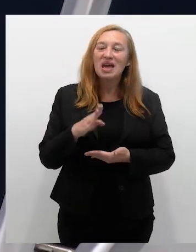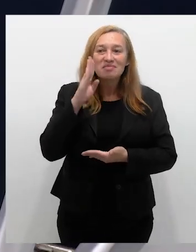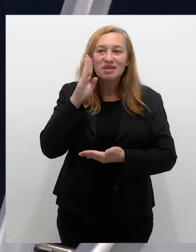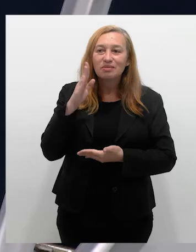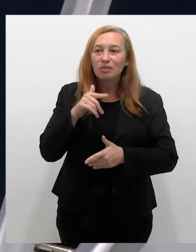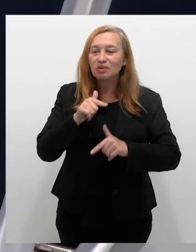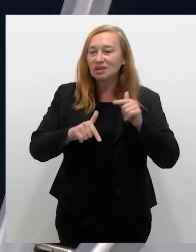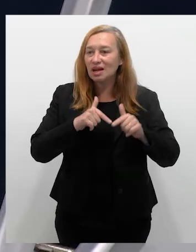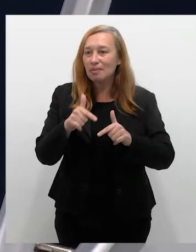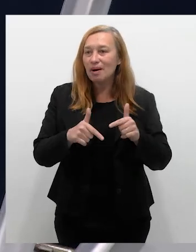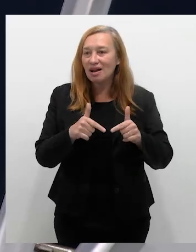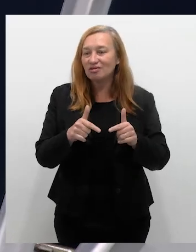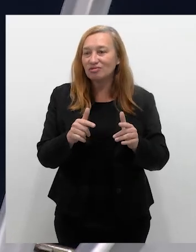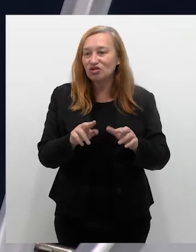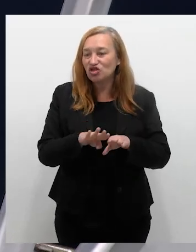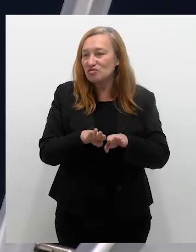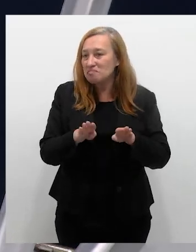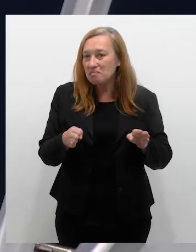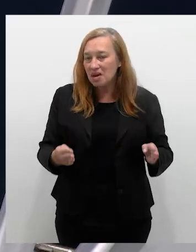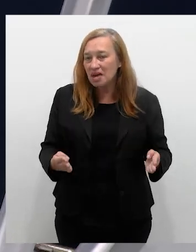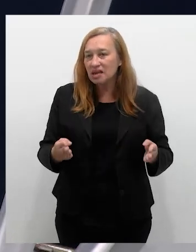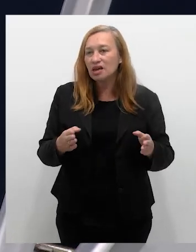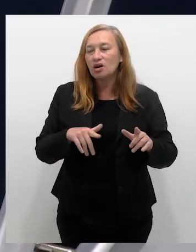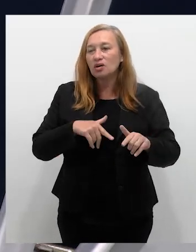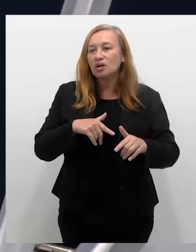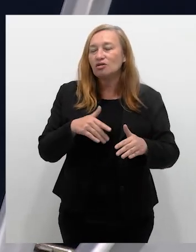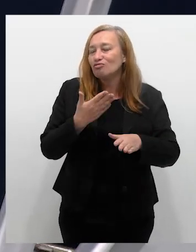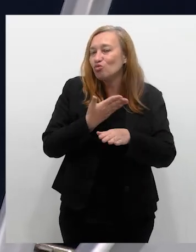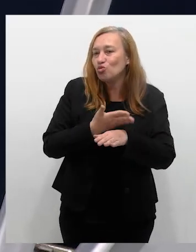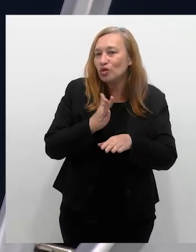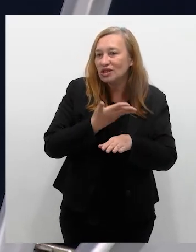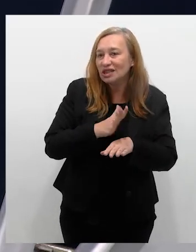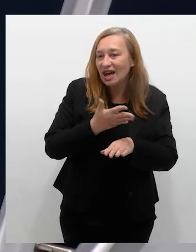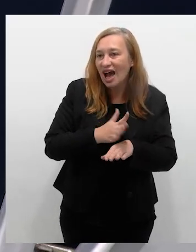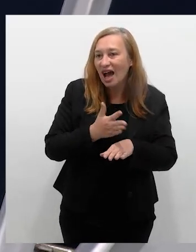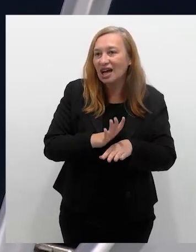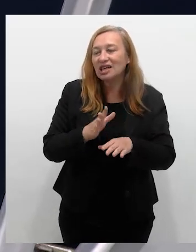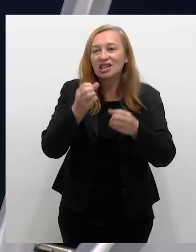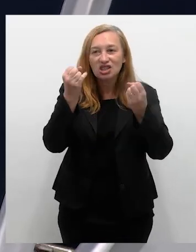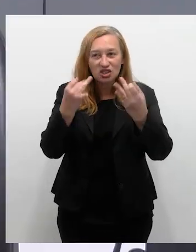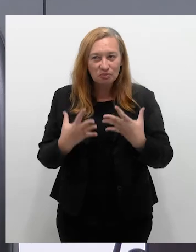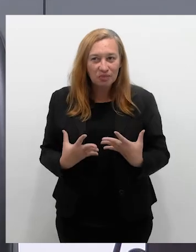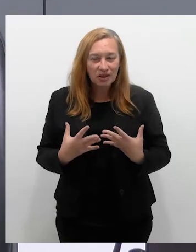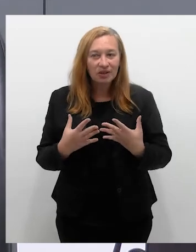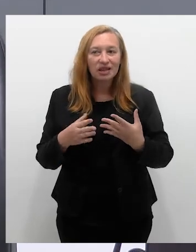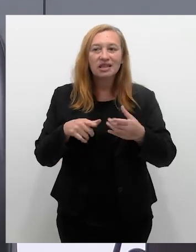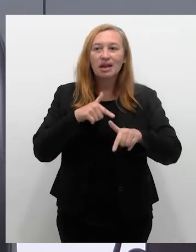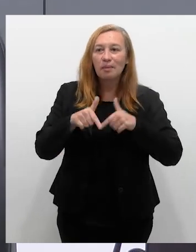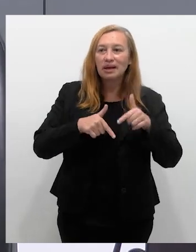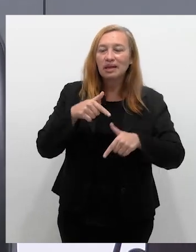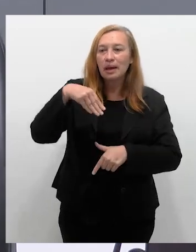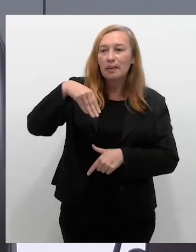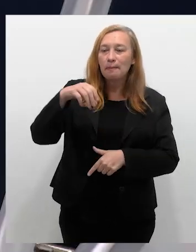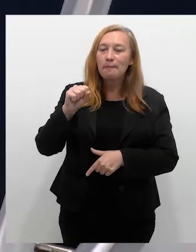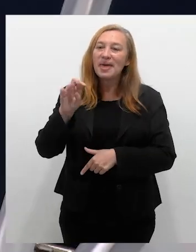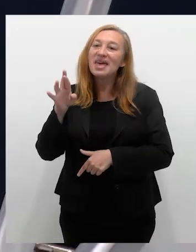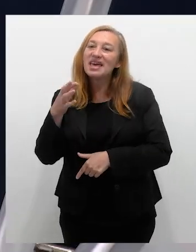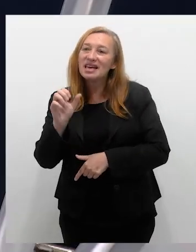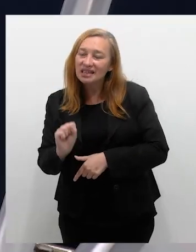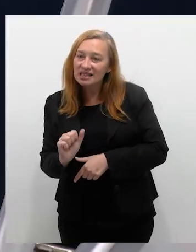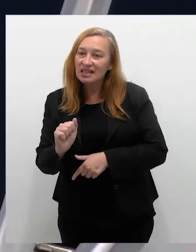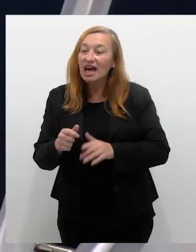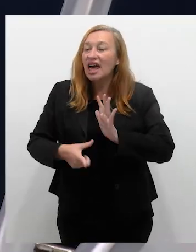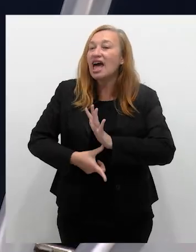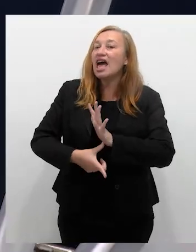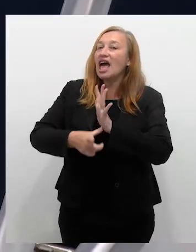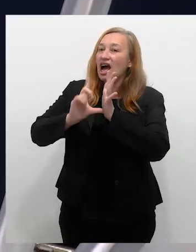É fundamental um trabalho de mesa, é fundamental um ensaio. Explica pra gente o que é o trabalho de mesa. O trabalho de